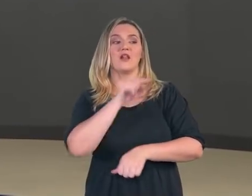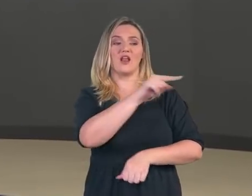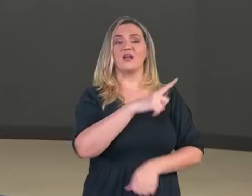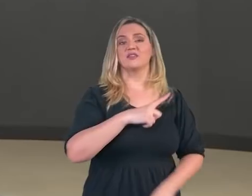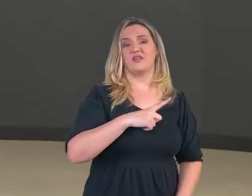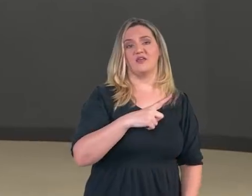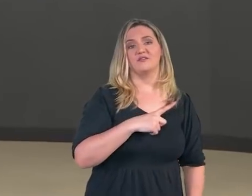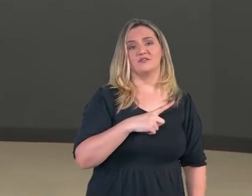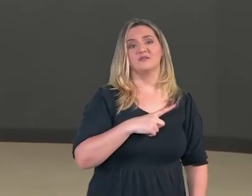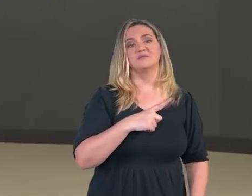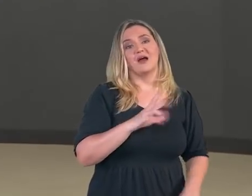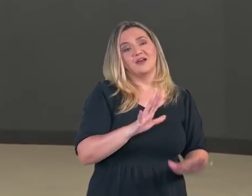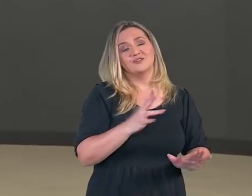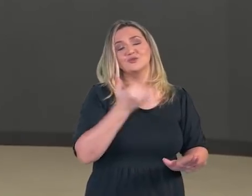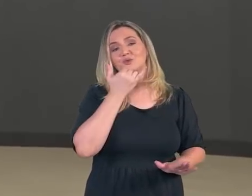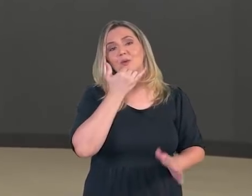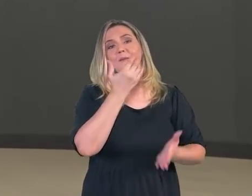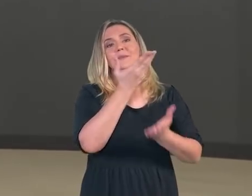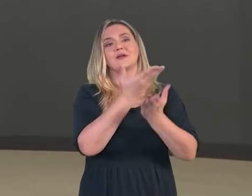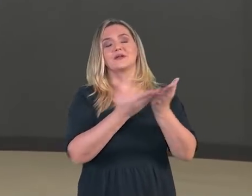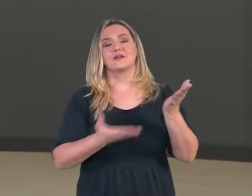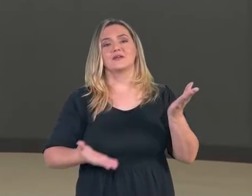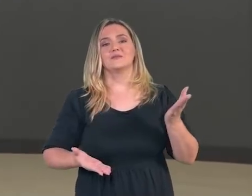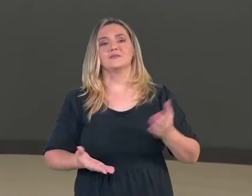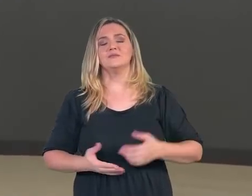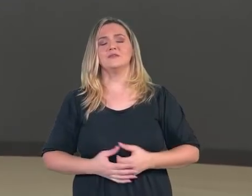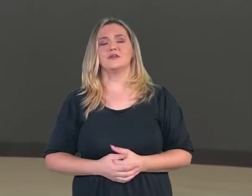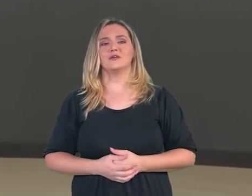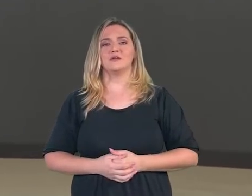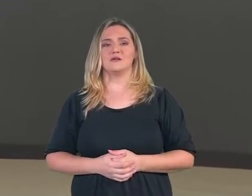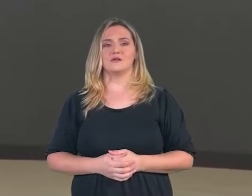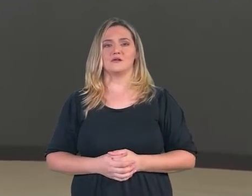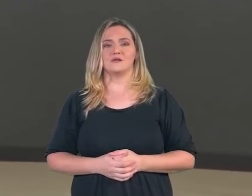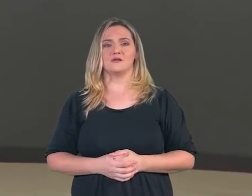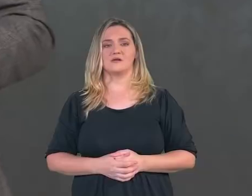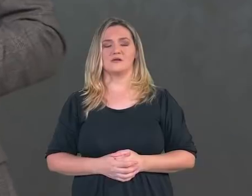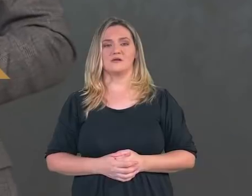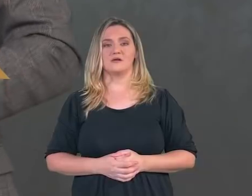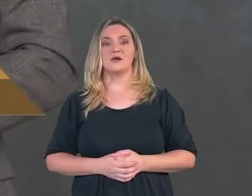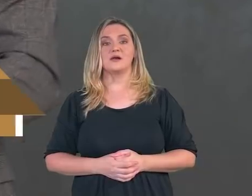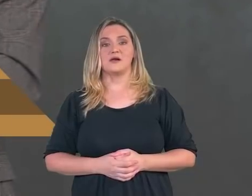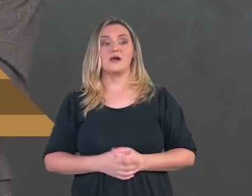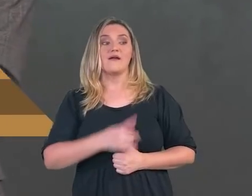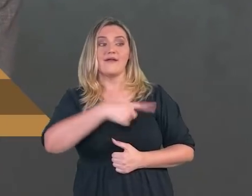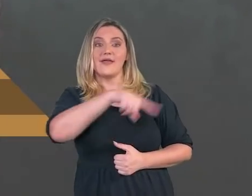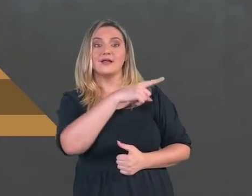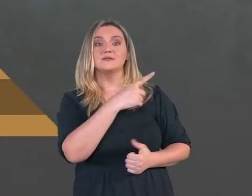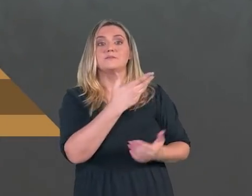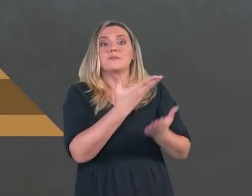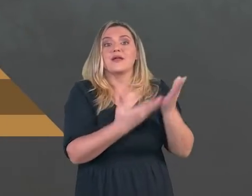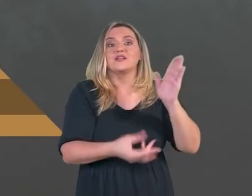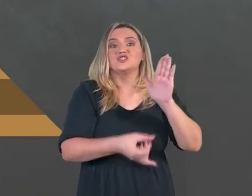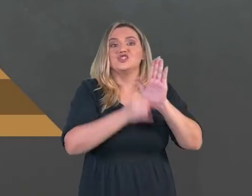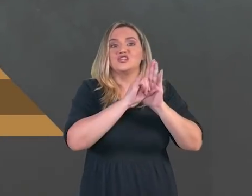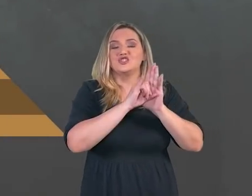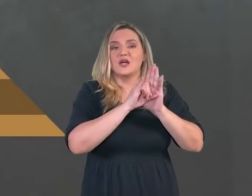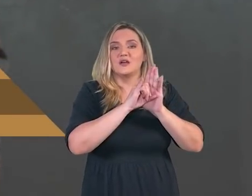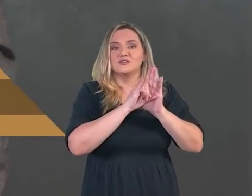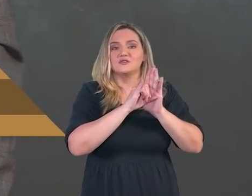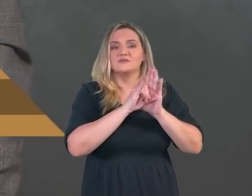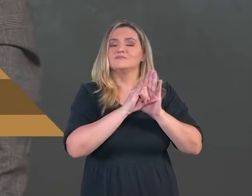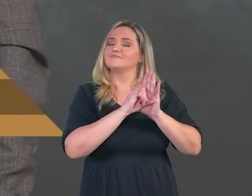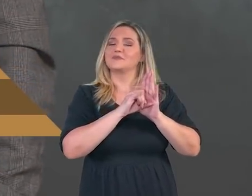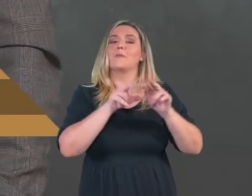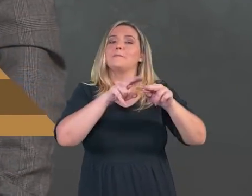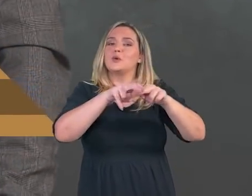e perderam a sua identidade. Assim, através de tal desconsideração